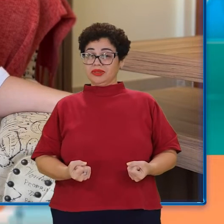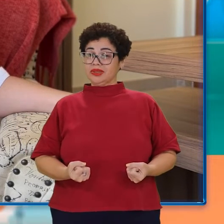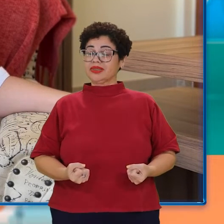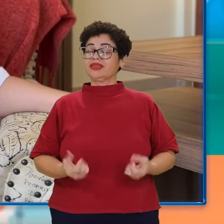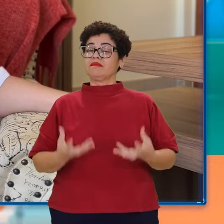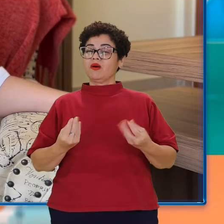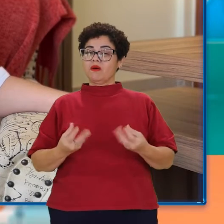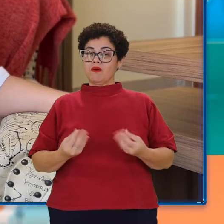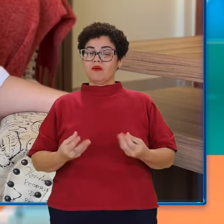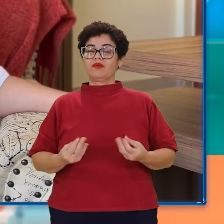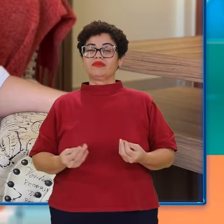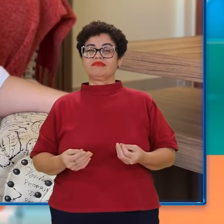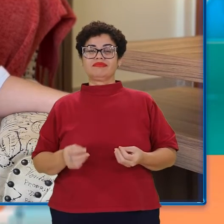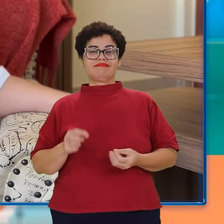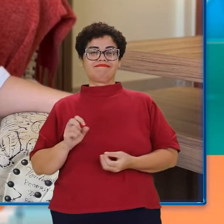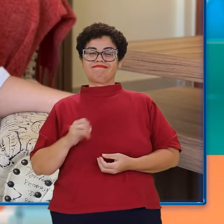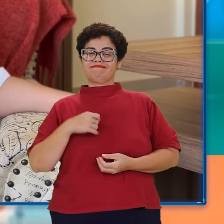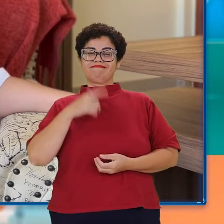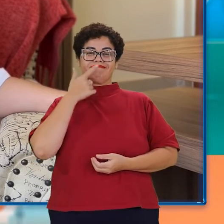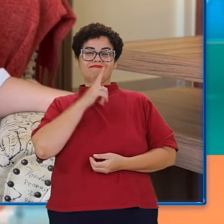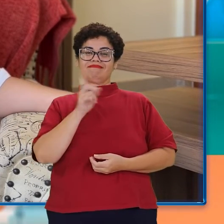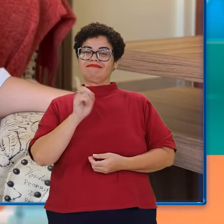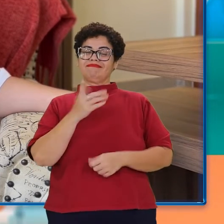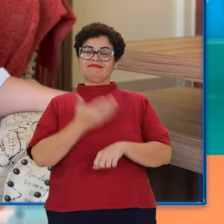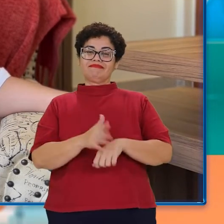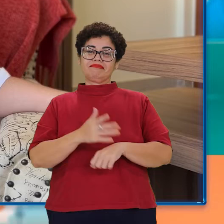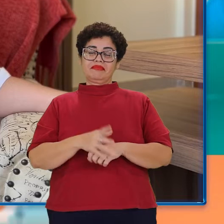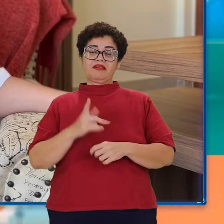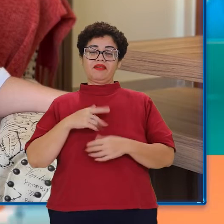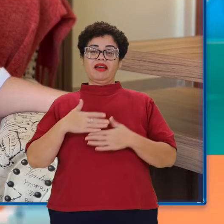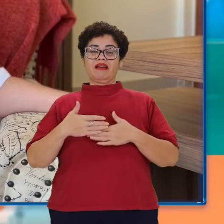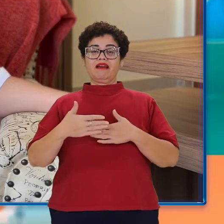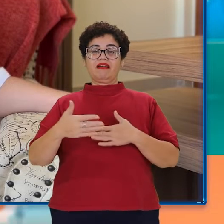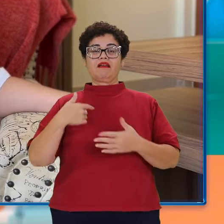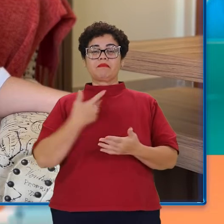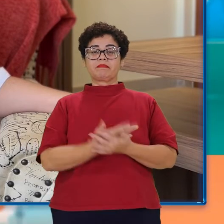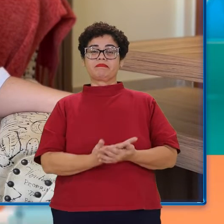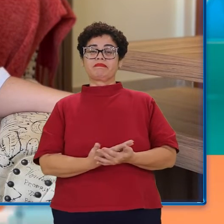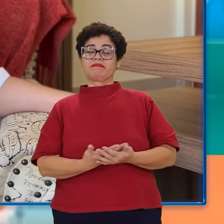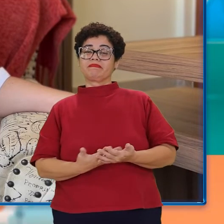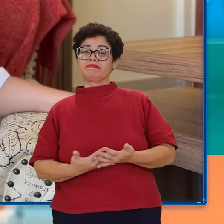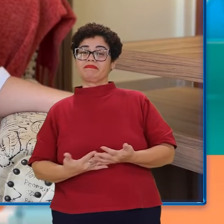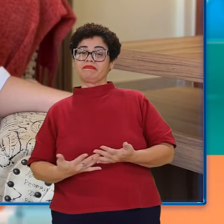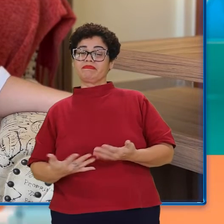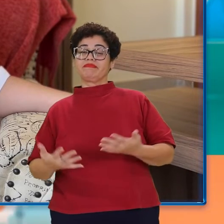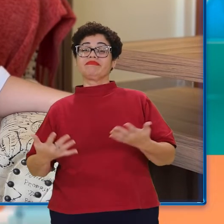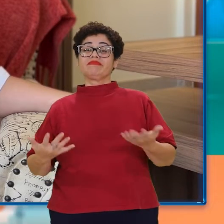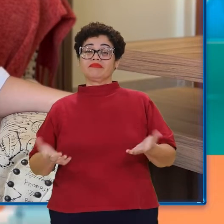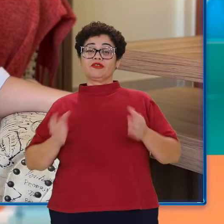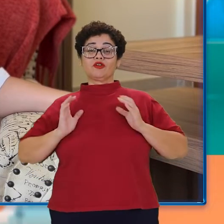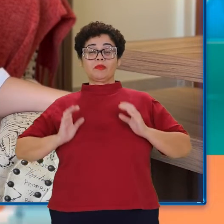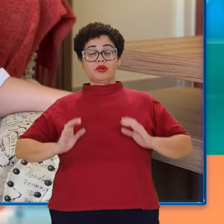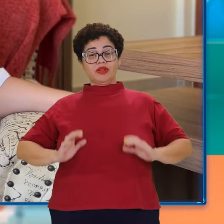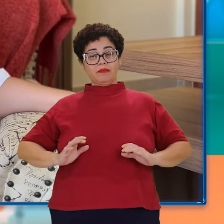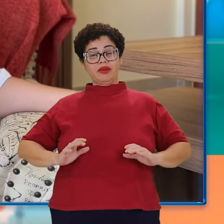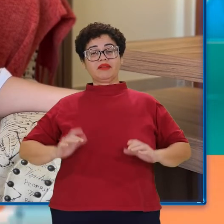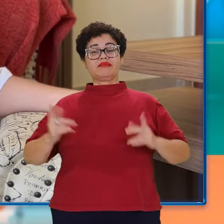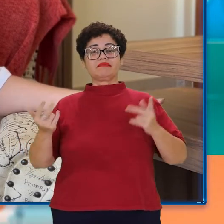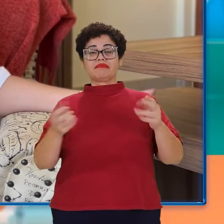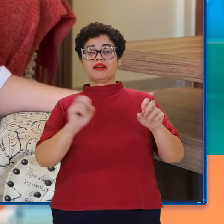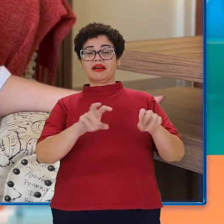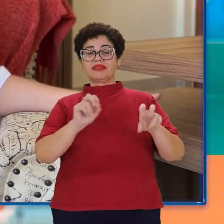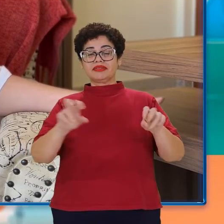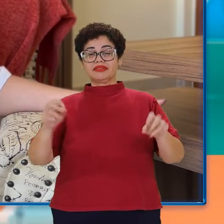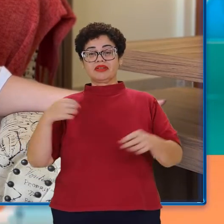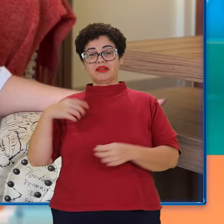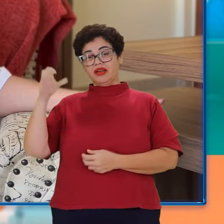gente um treino, porque senão eu não vou conseguir colocar em prática e eu vou acabar reproduzindo comportamentos